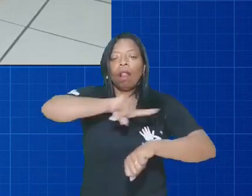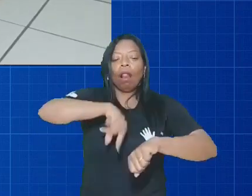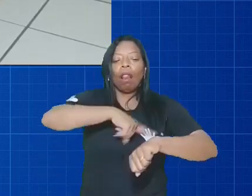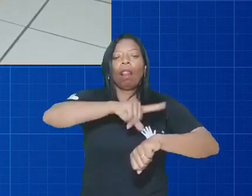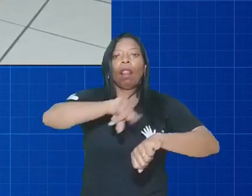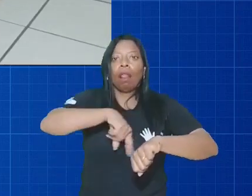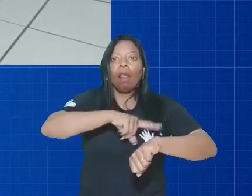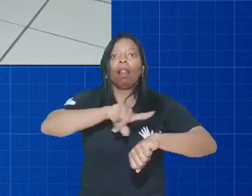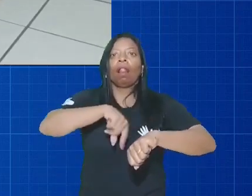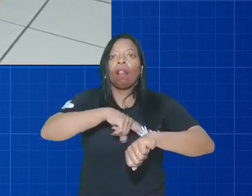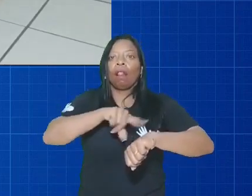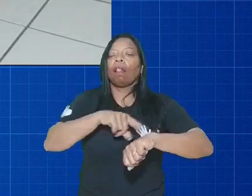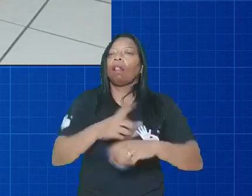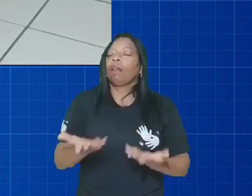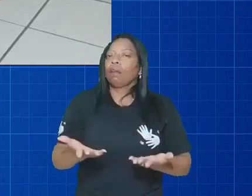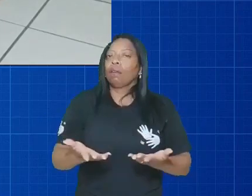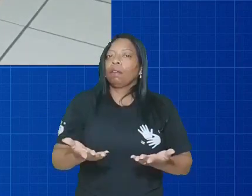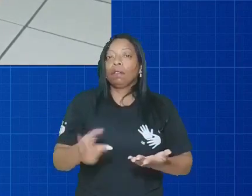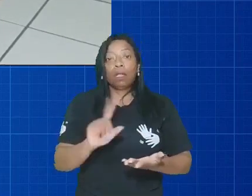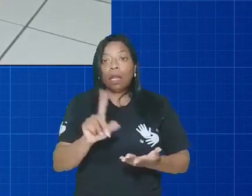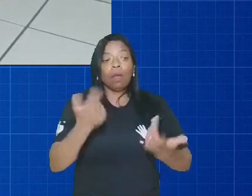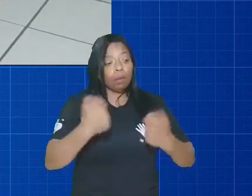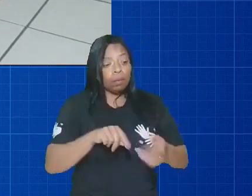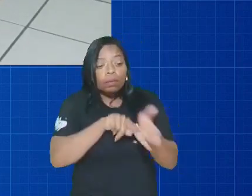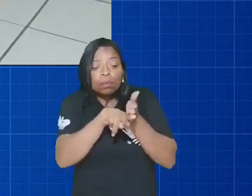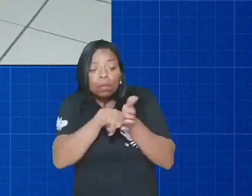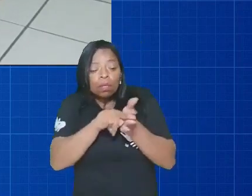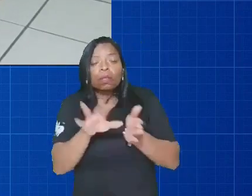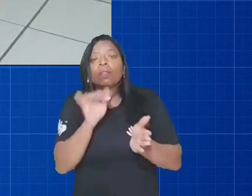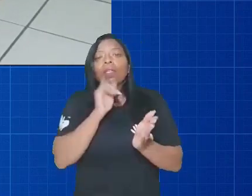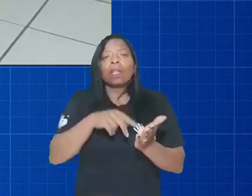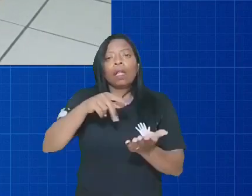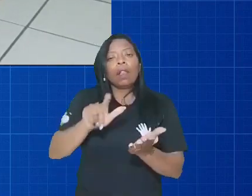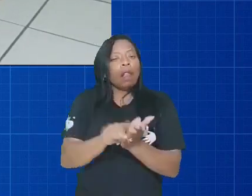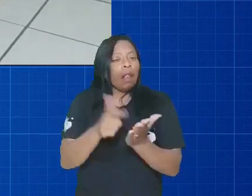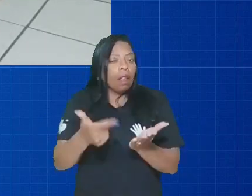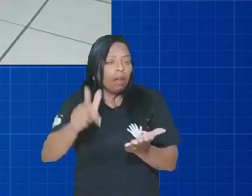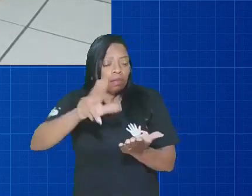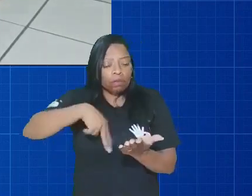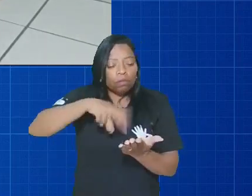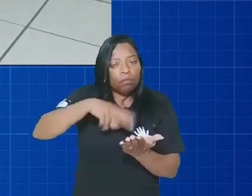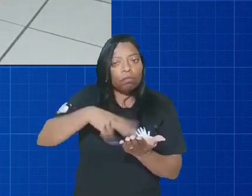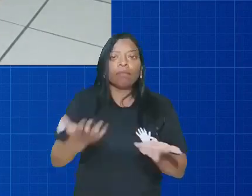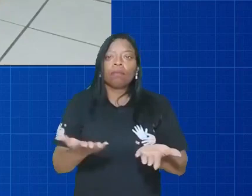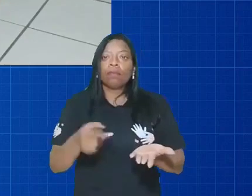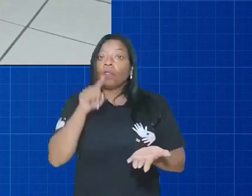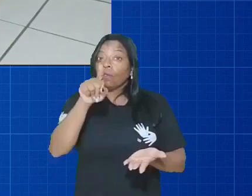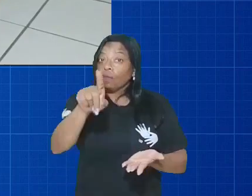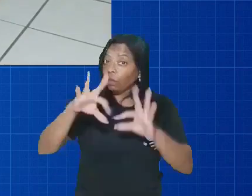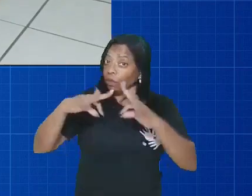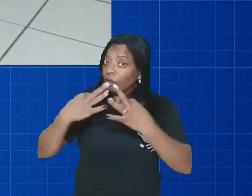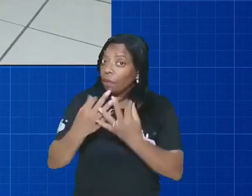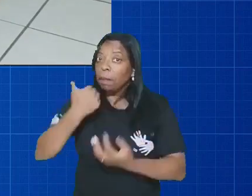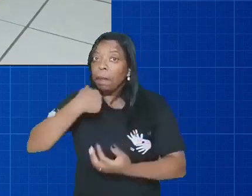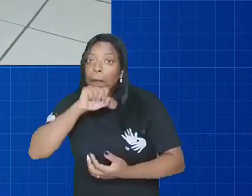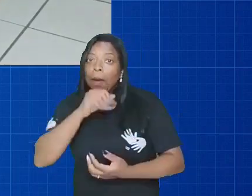outra fonte? Dá para fazer de uma outra maneira? Né? Vamos pesquisar junto, vamos ler junto. Né? E você pai, você mãe, você é